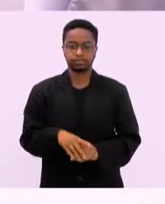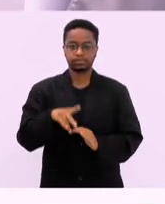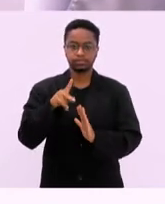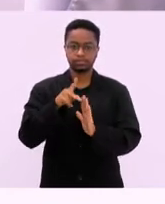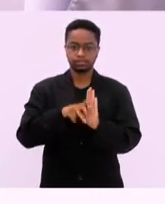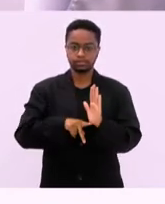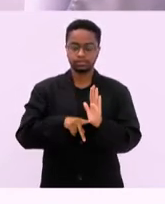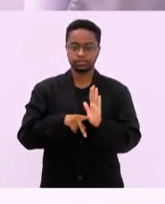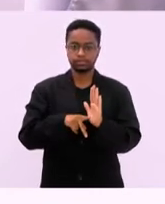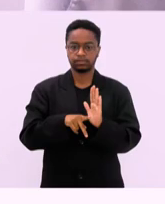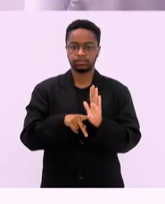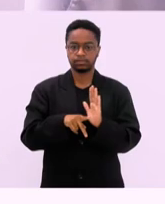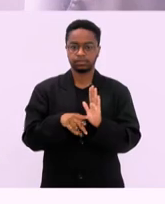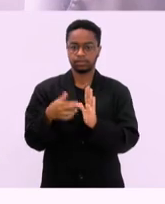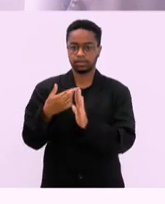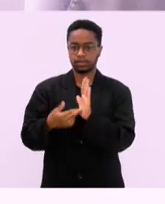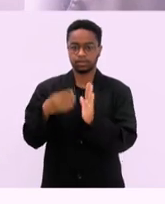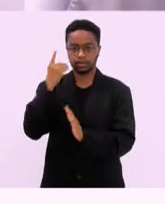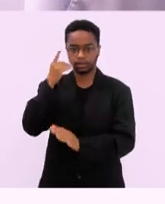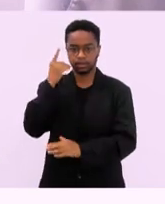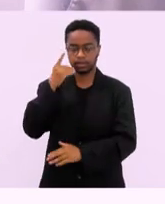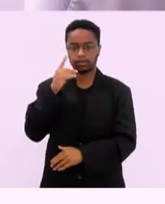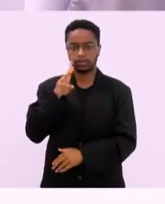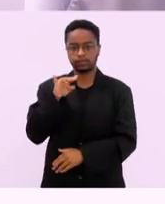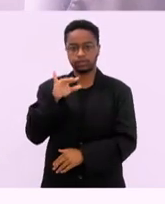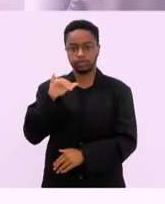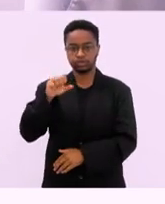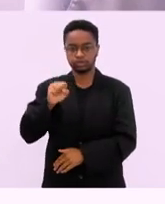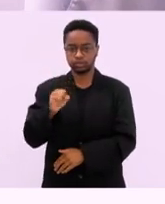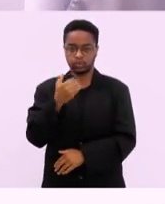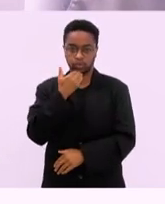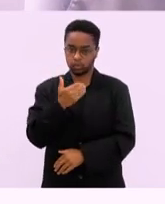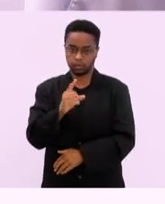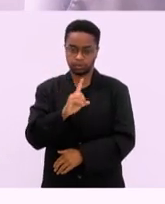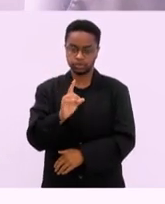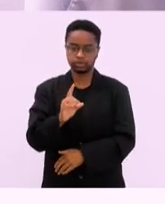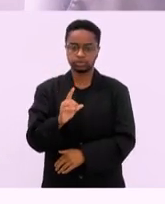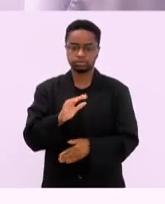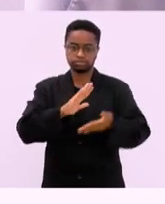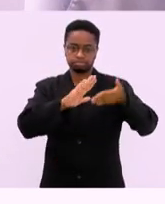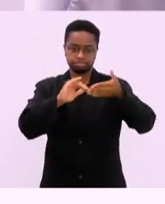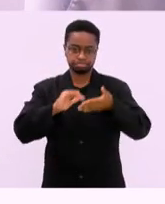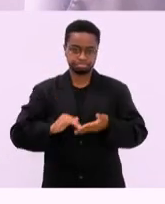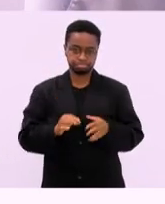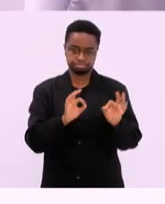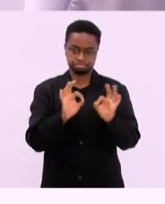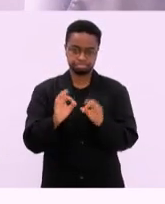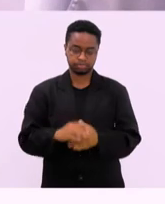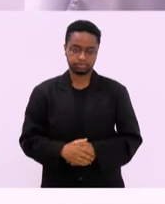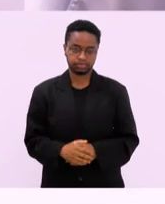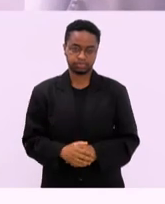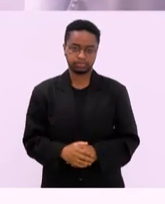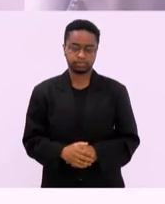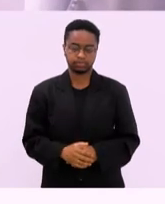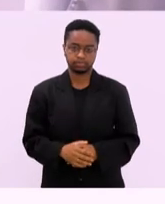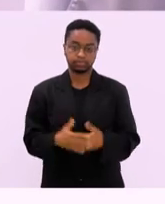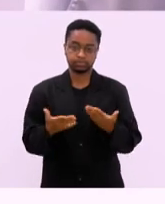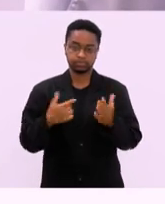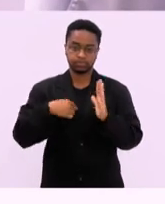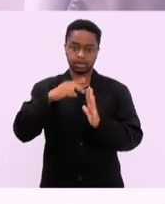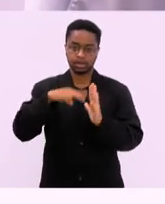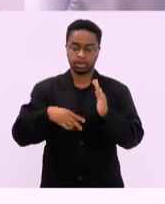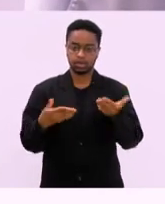Projetos de relatoria do deputado Vinícius Cozzolino, que não pediu para retirar de pauta. Passo, portanto, a ler